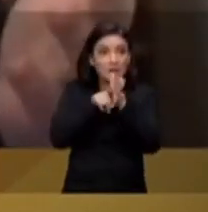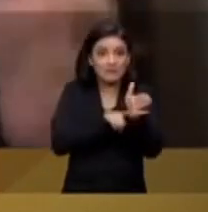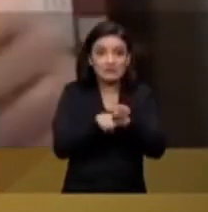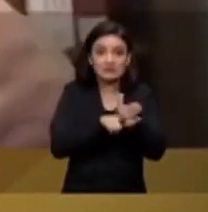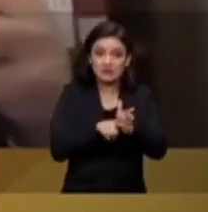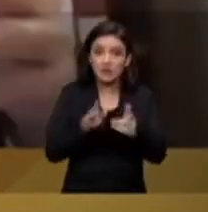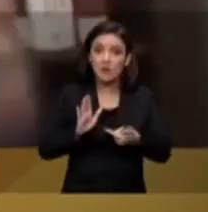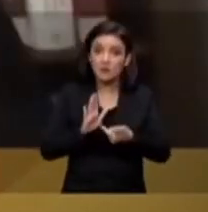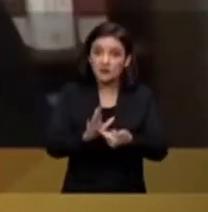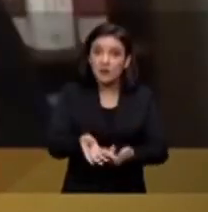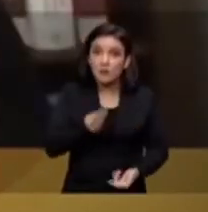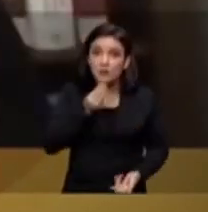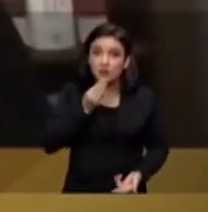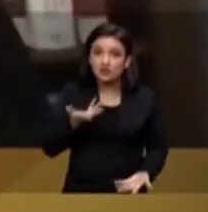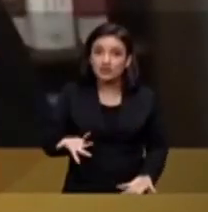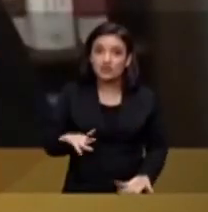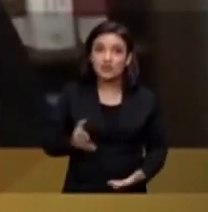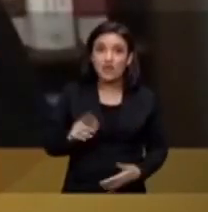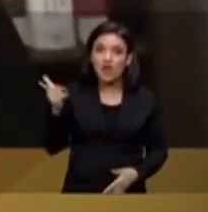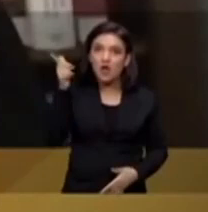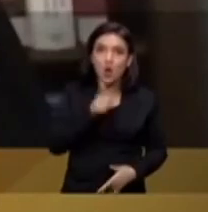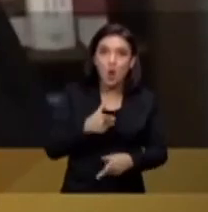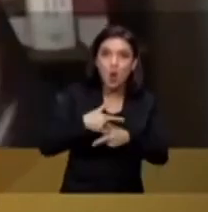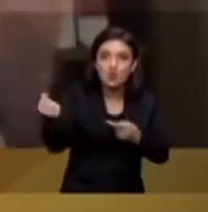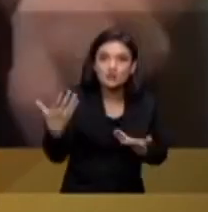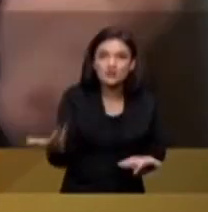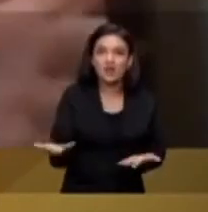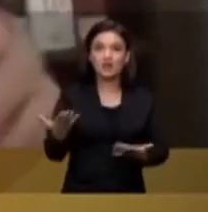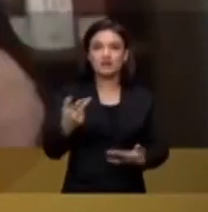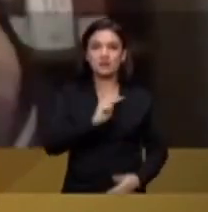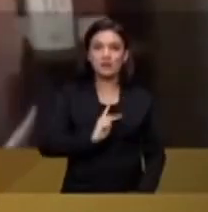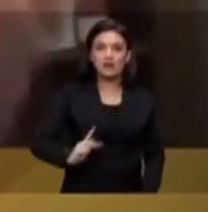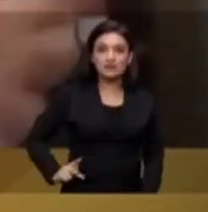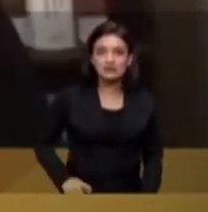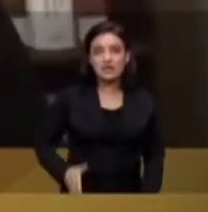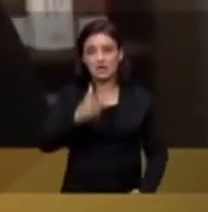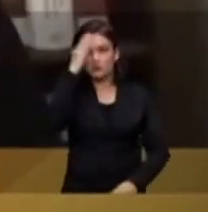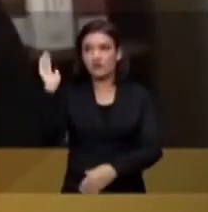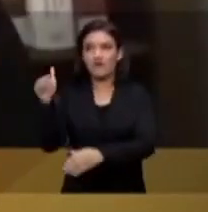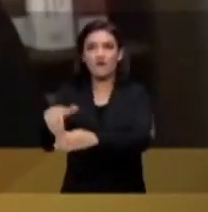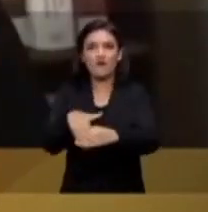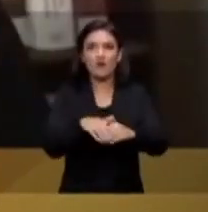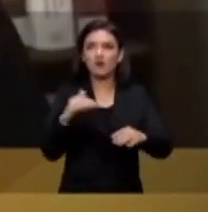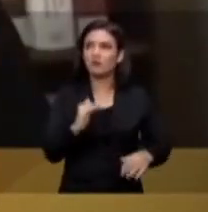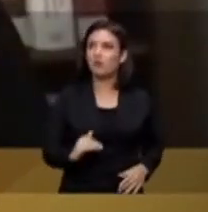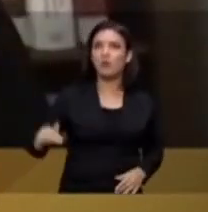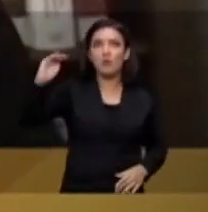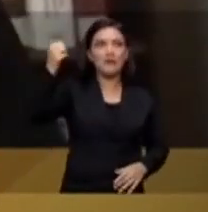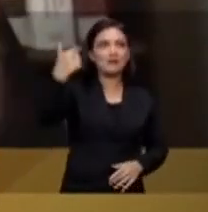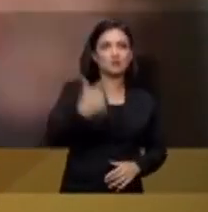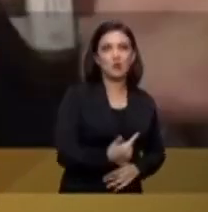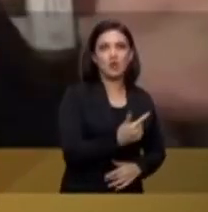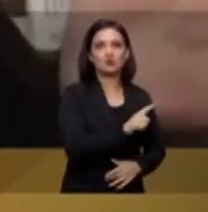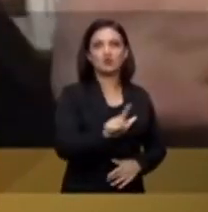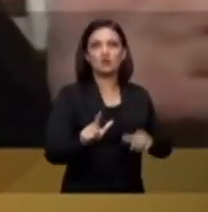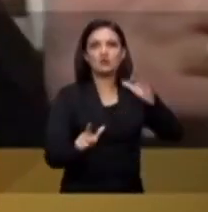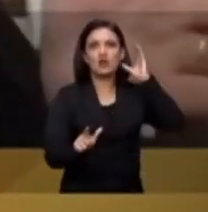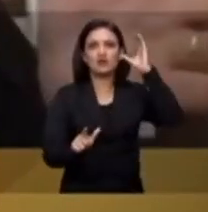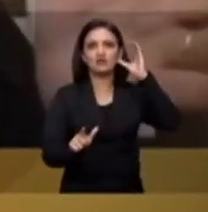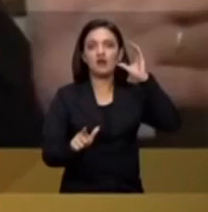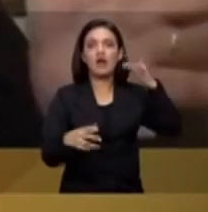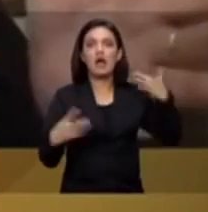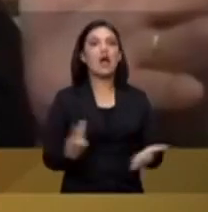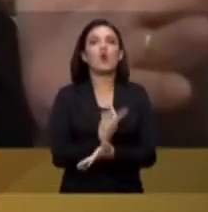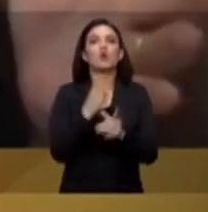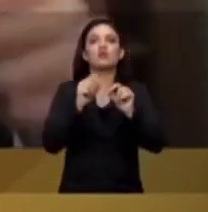cotado, inclusive estava com uma intenção de voto superior aos demais candidatos. O que é que aconteceu